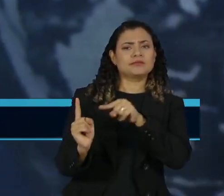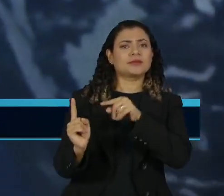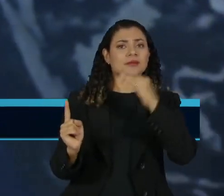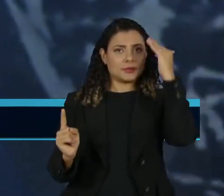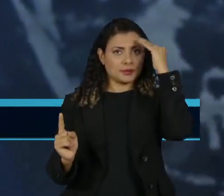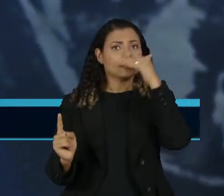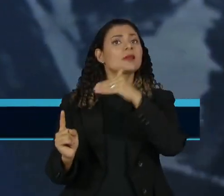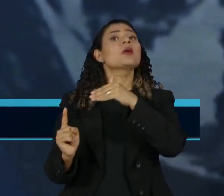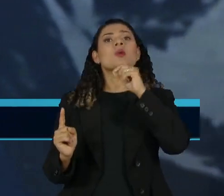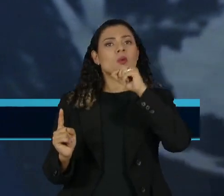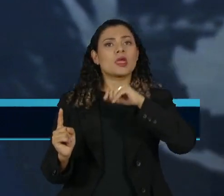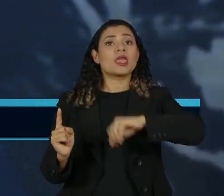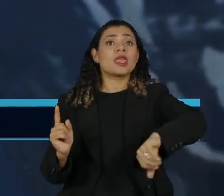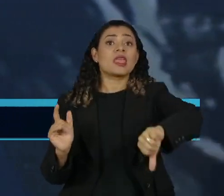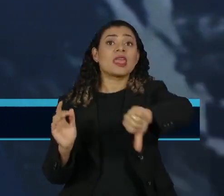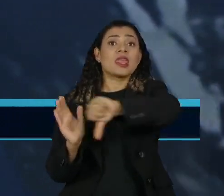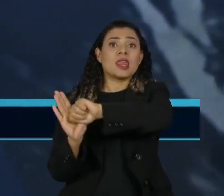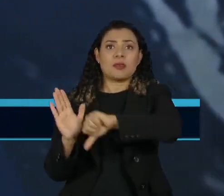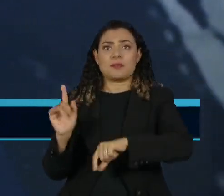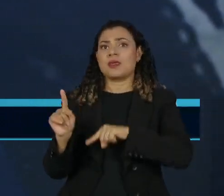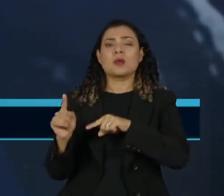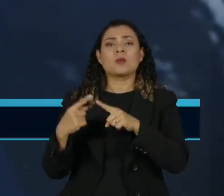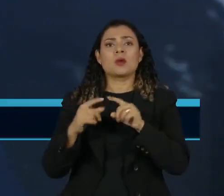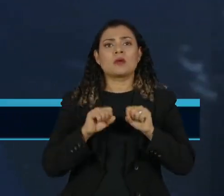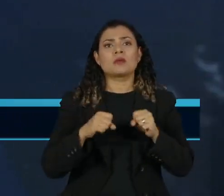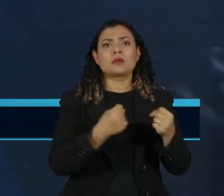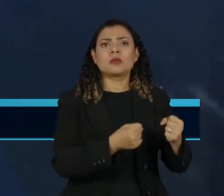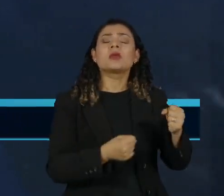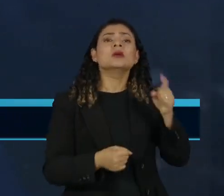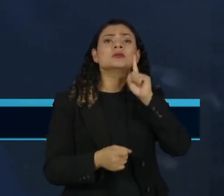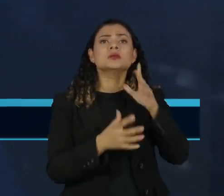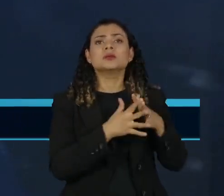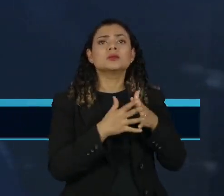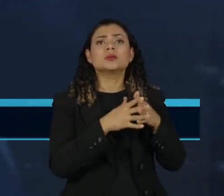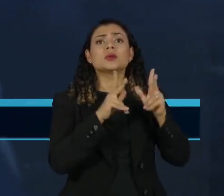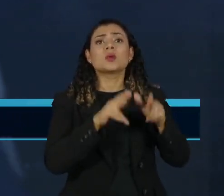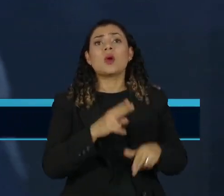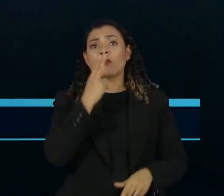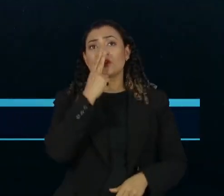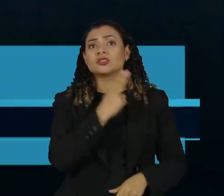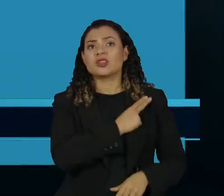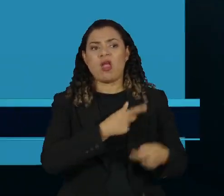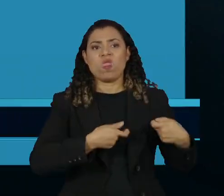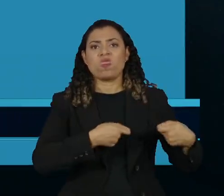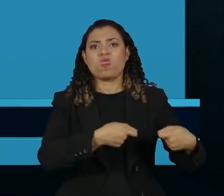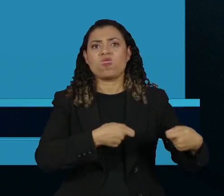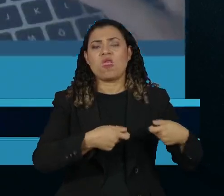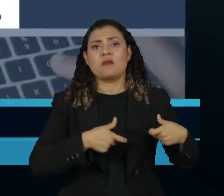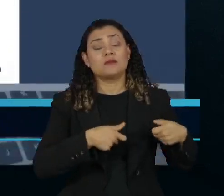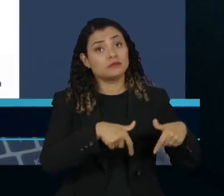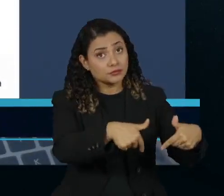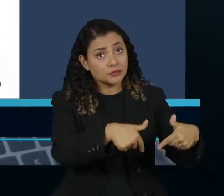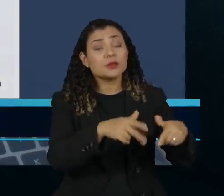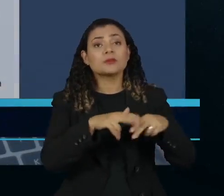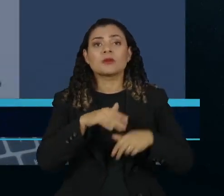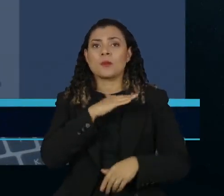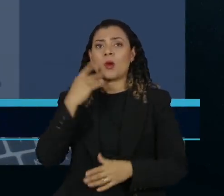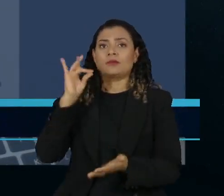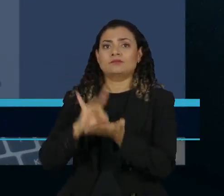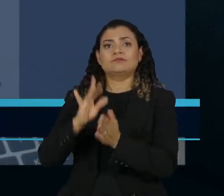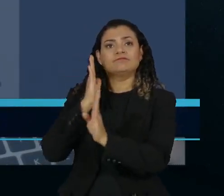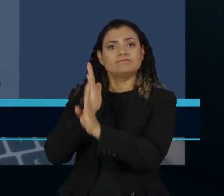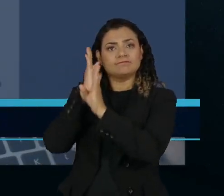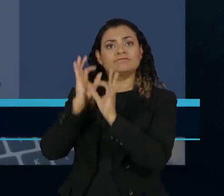de guerra ao defender o papel dos Estados Unidos em conflitos como o do Vietnã. A morte foi confirmada em